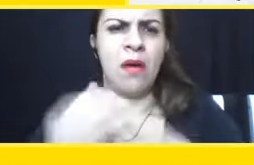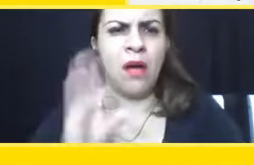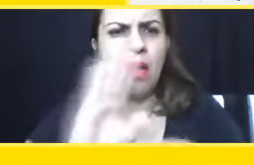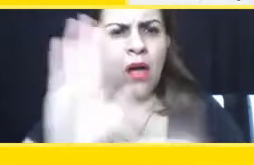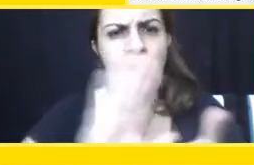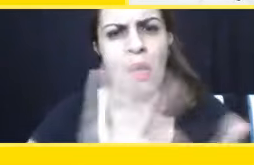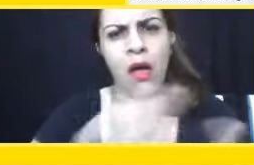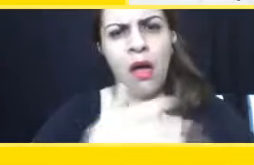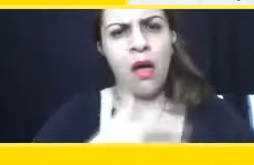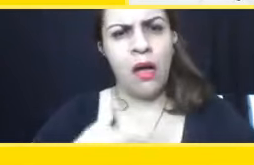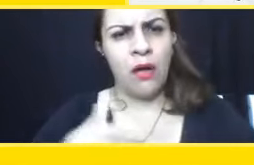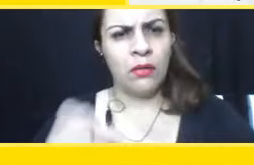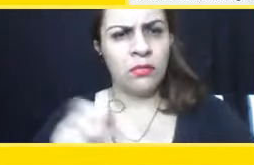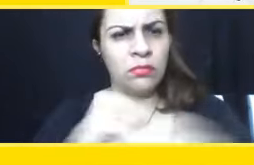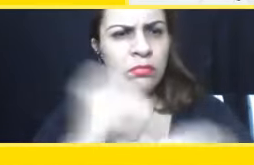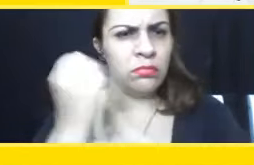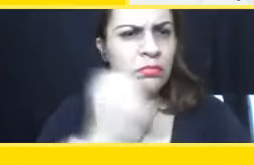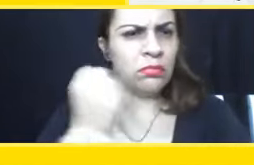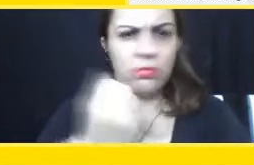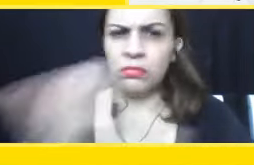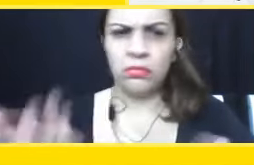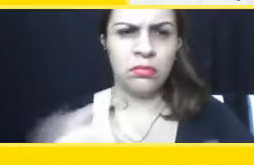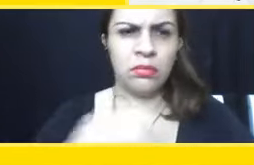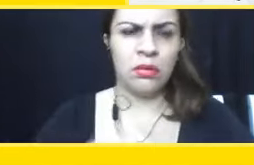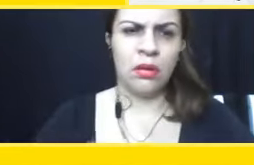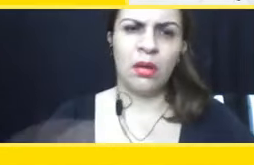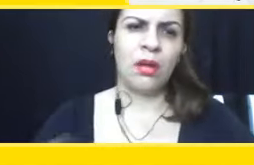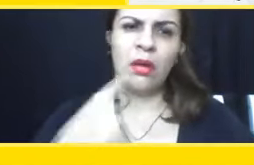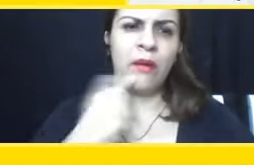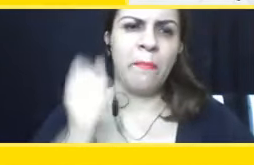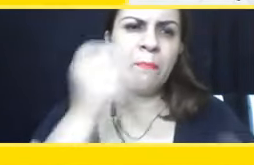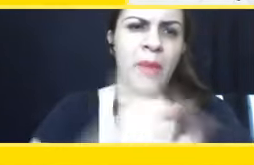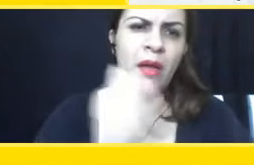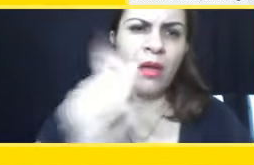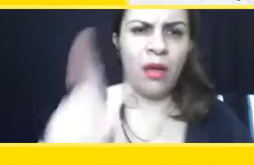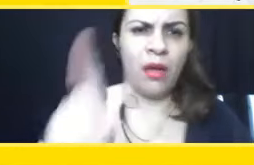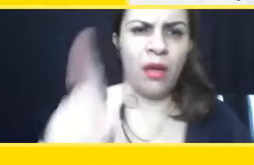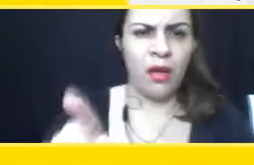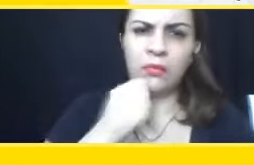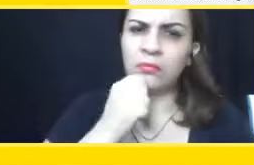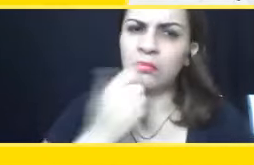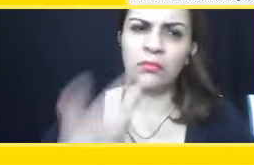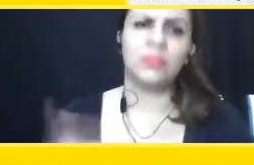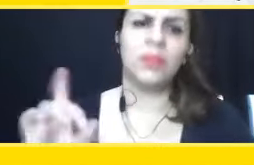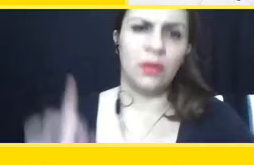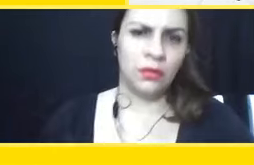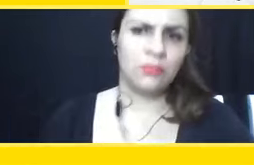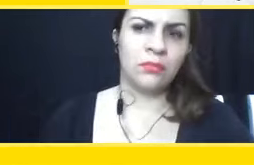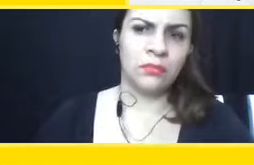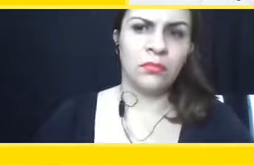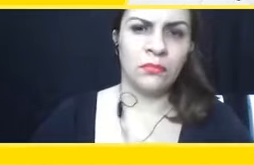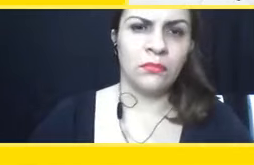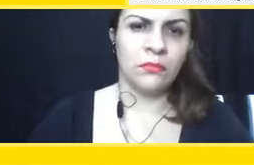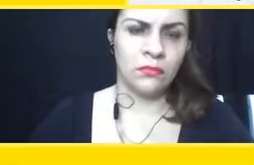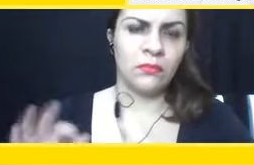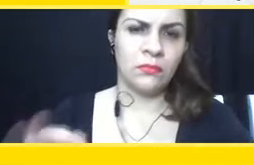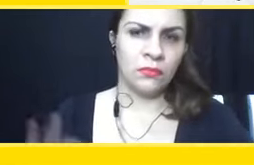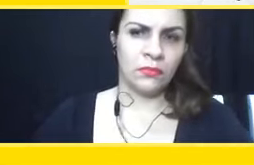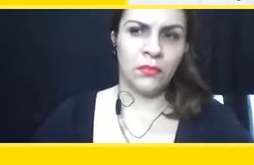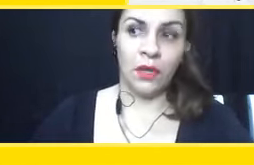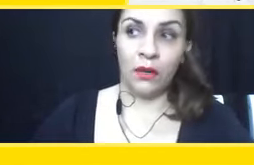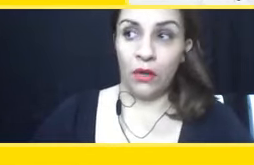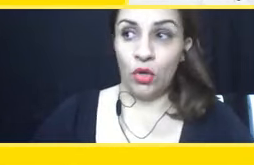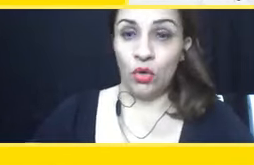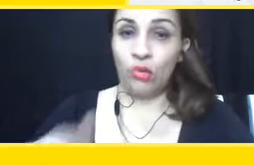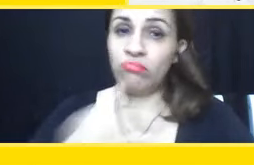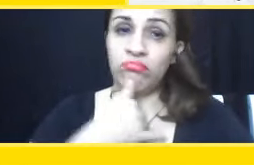segurança, educação, vai para pagar os aposentados. Estou querendo dizer que eles não têm direito. Não, têm direito. Certo? Só que,